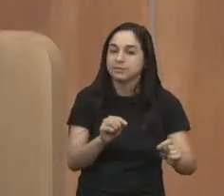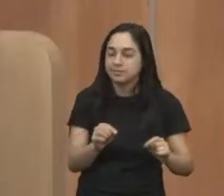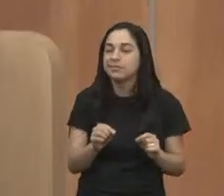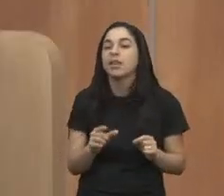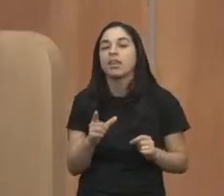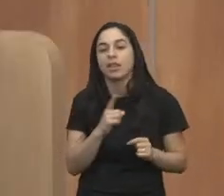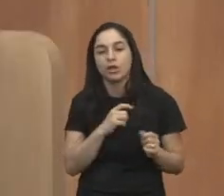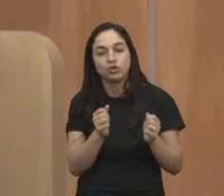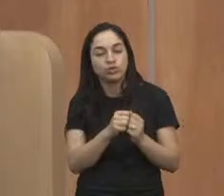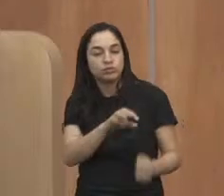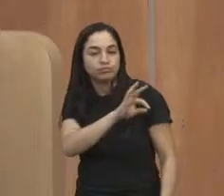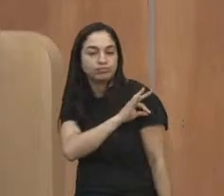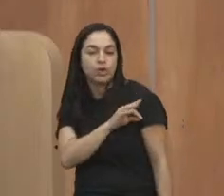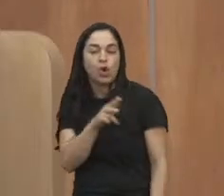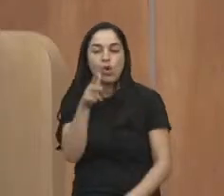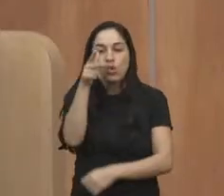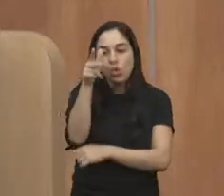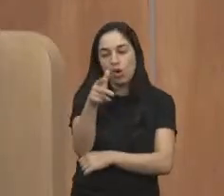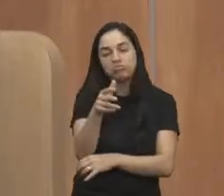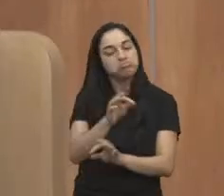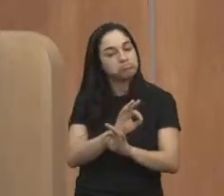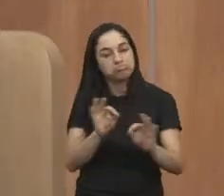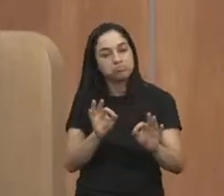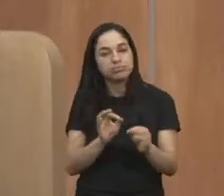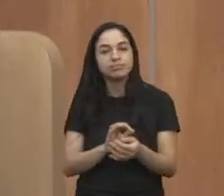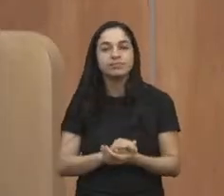Guarda e com o apoio do COI. É isso.